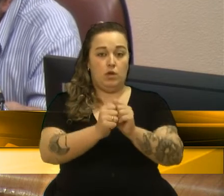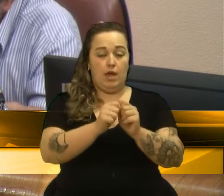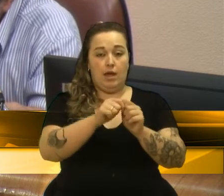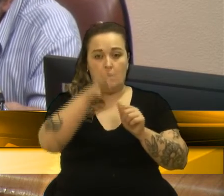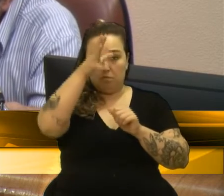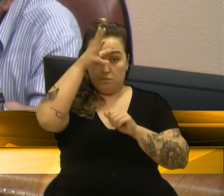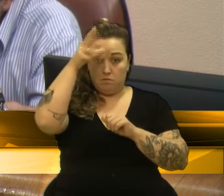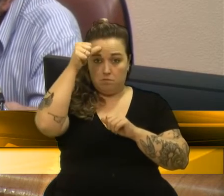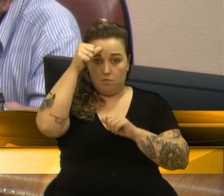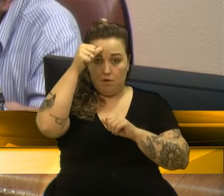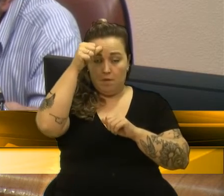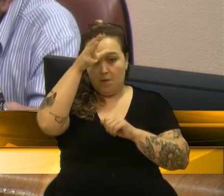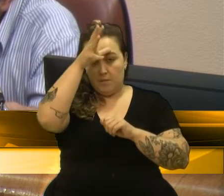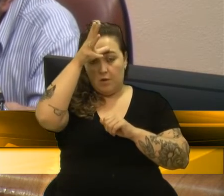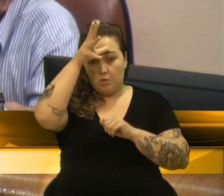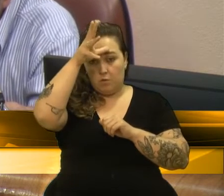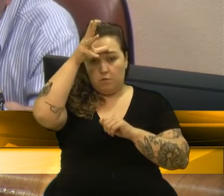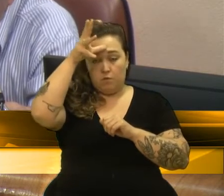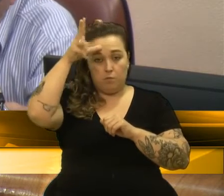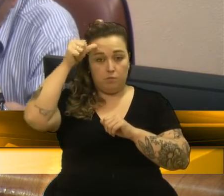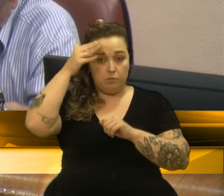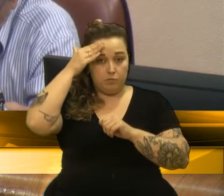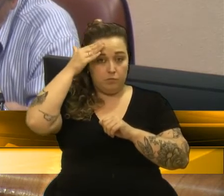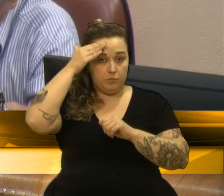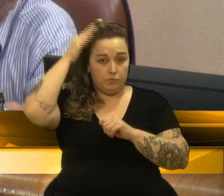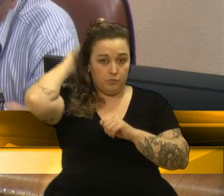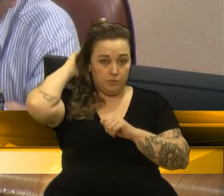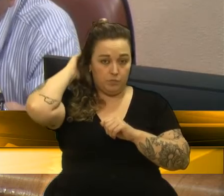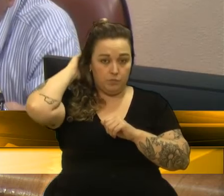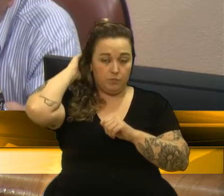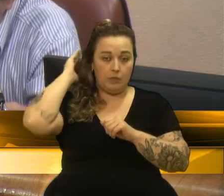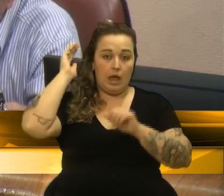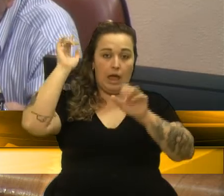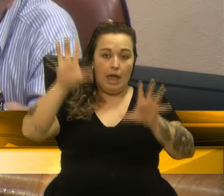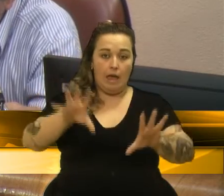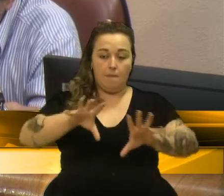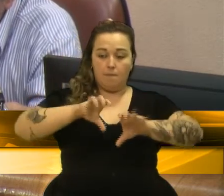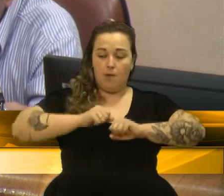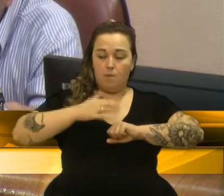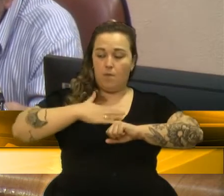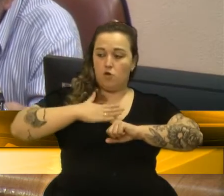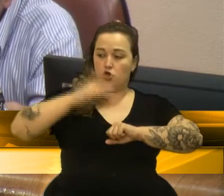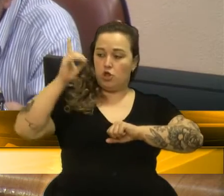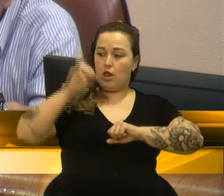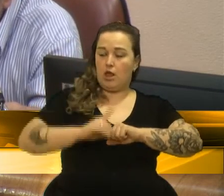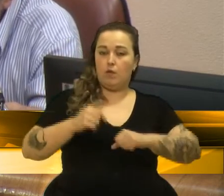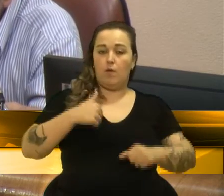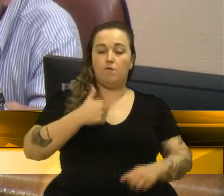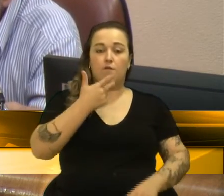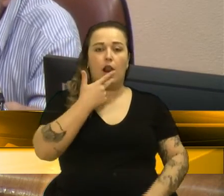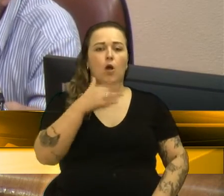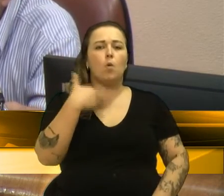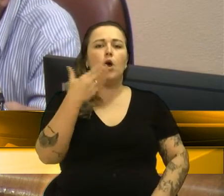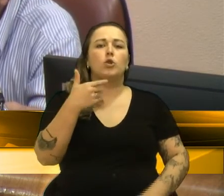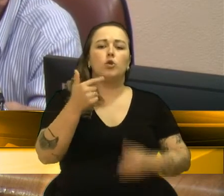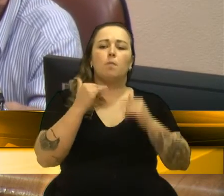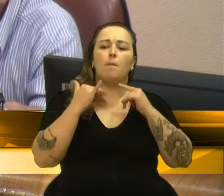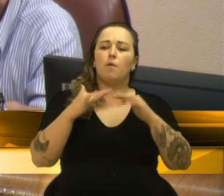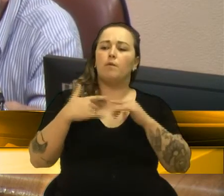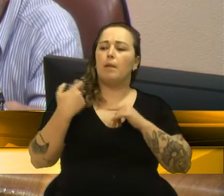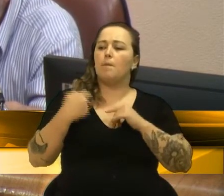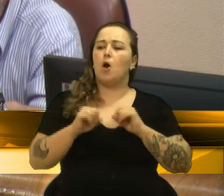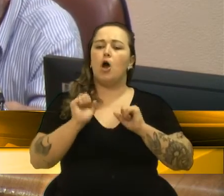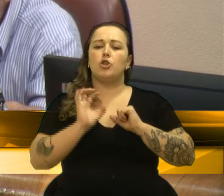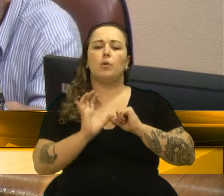De fato, o senhor Daniel Antônio Guerra tomou como seu o direito de dizer quando uma manifestação pode ou não